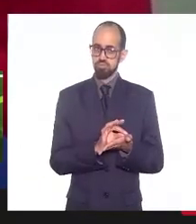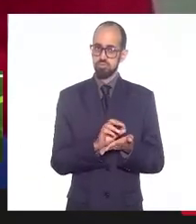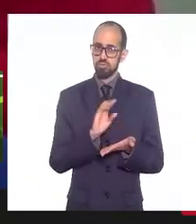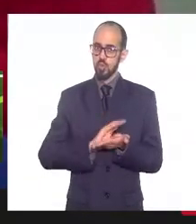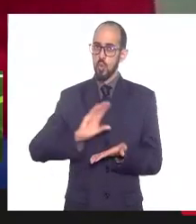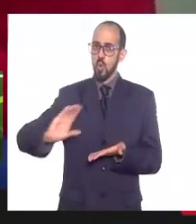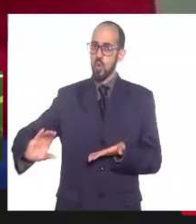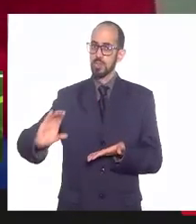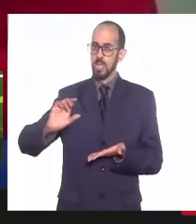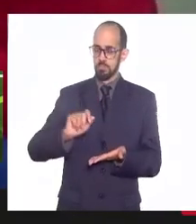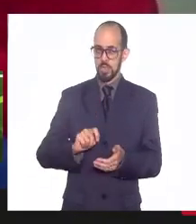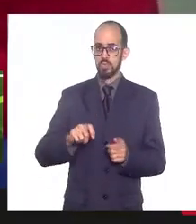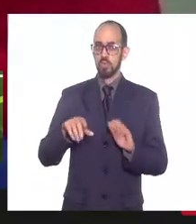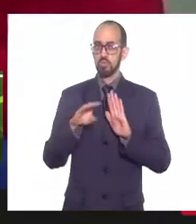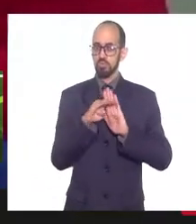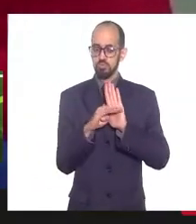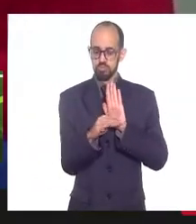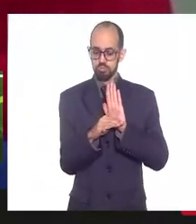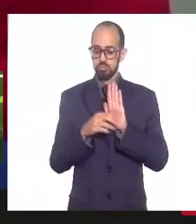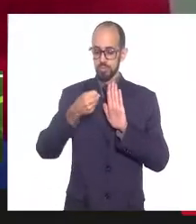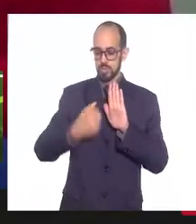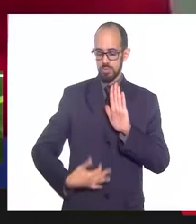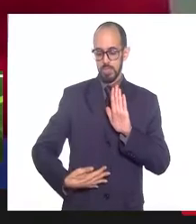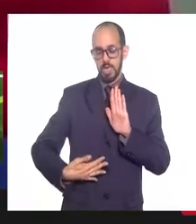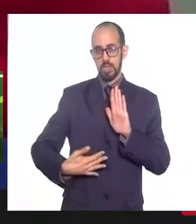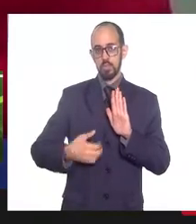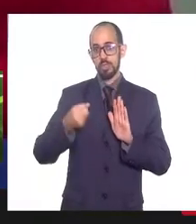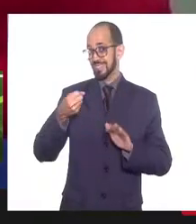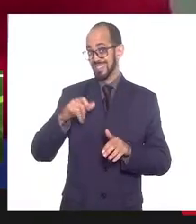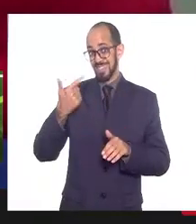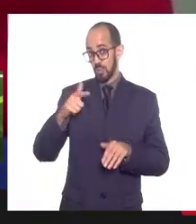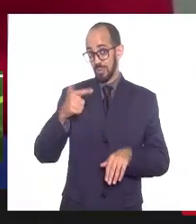está na rubrica orçamentária, me